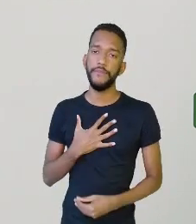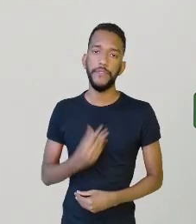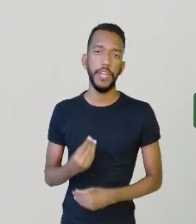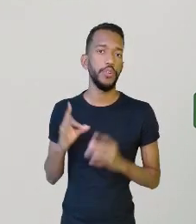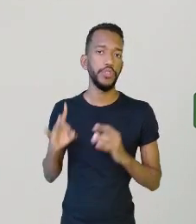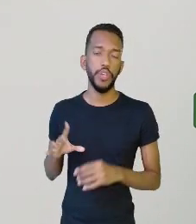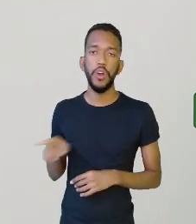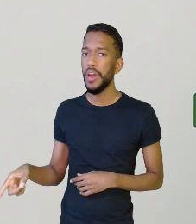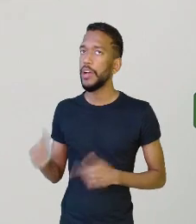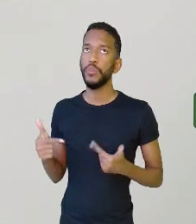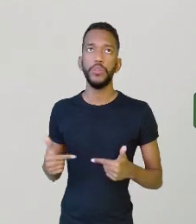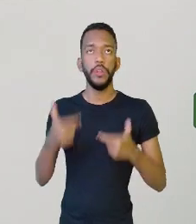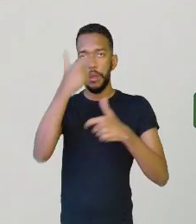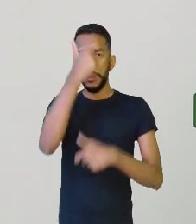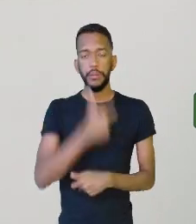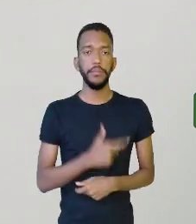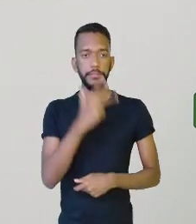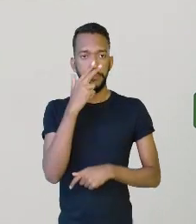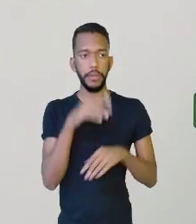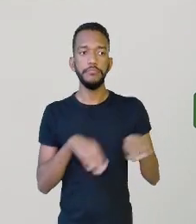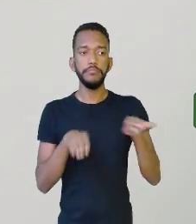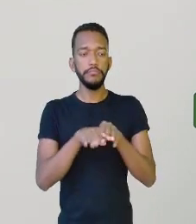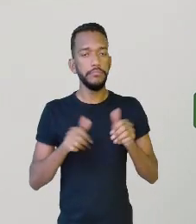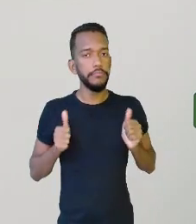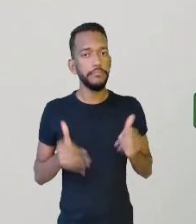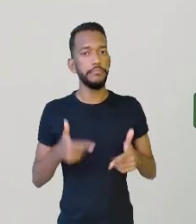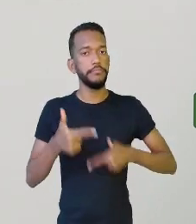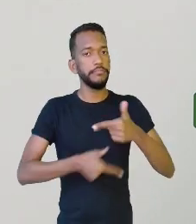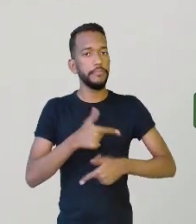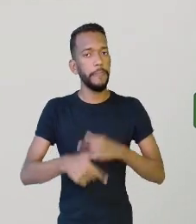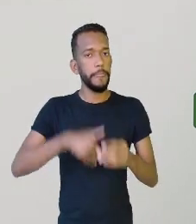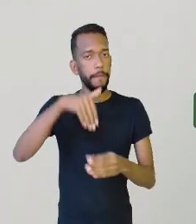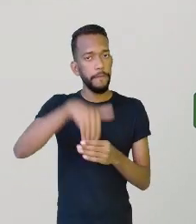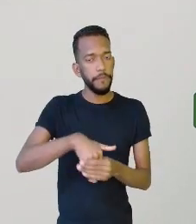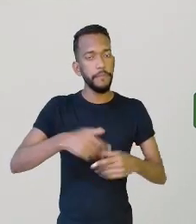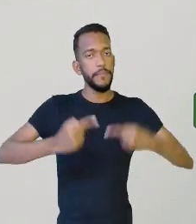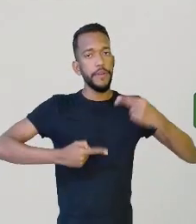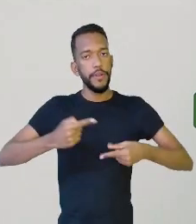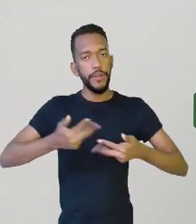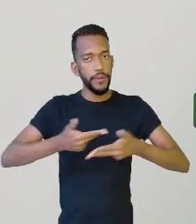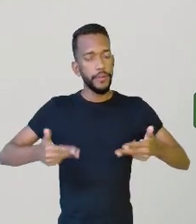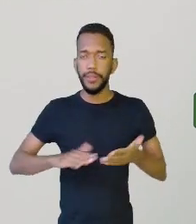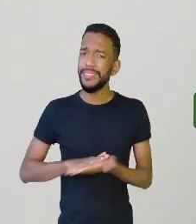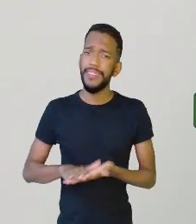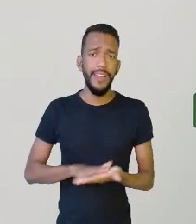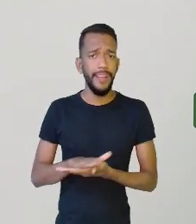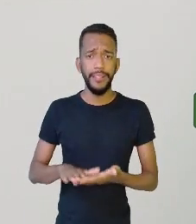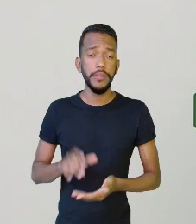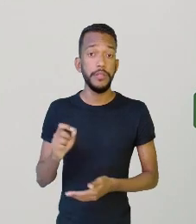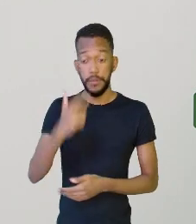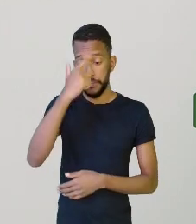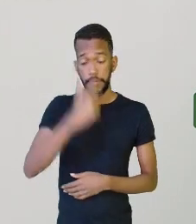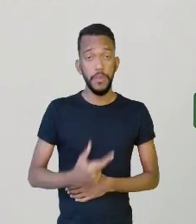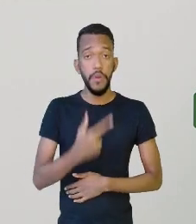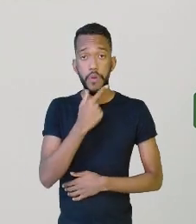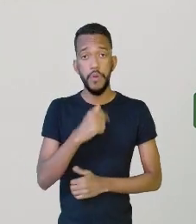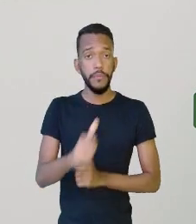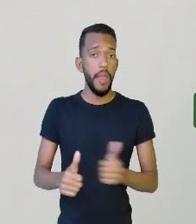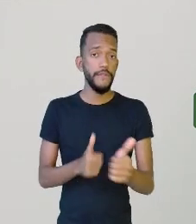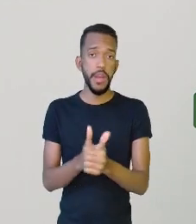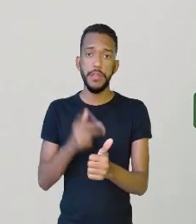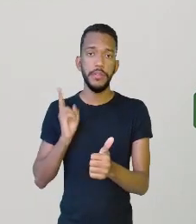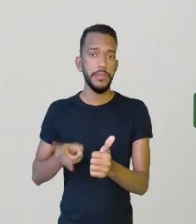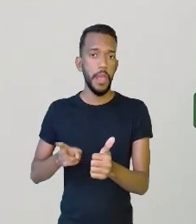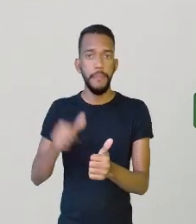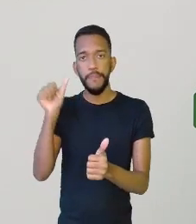Ela não tinha uma posição atuante, política, social, dentro da sociedade. O homem estava à frente. Então a